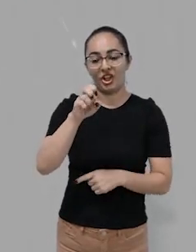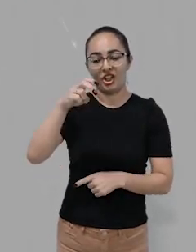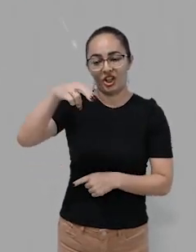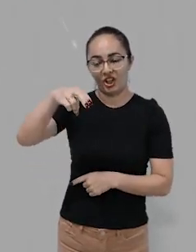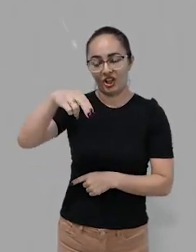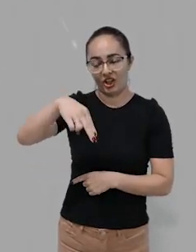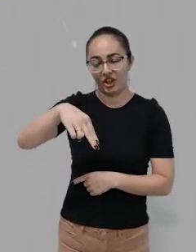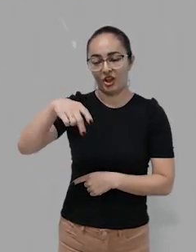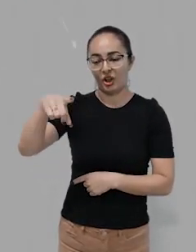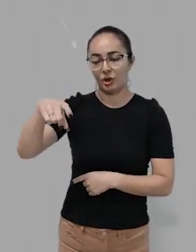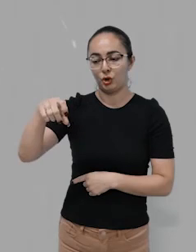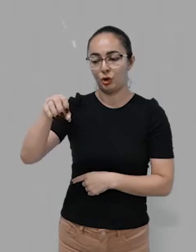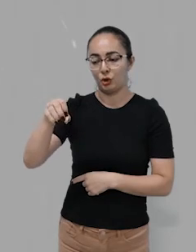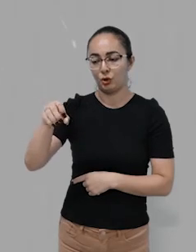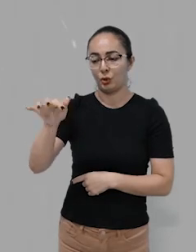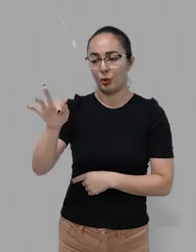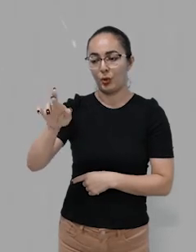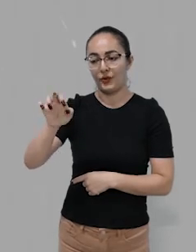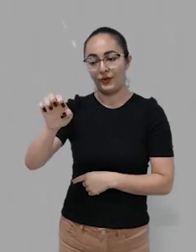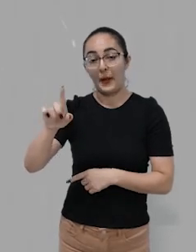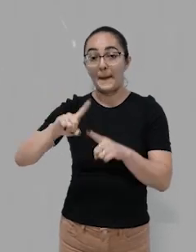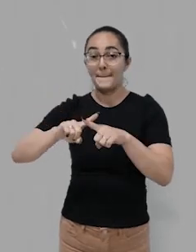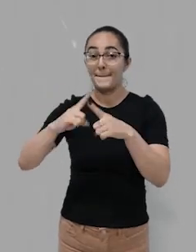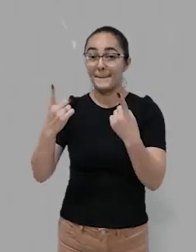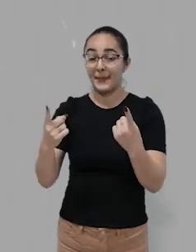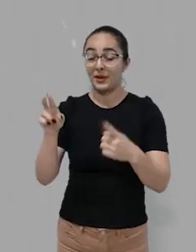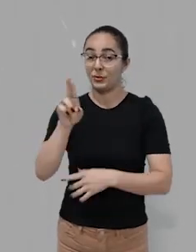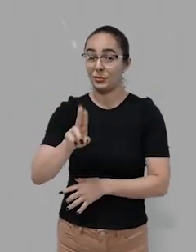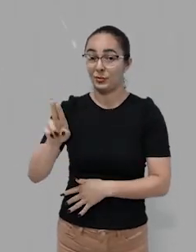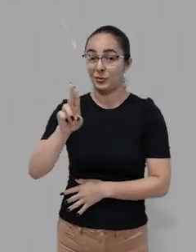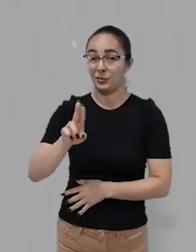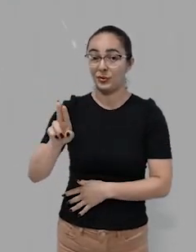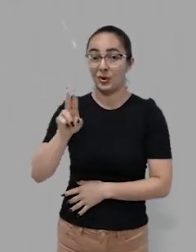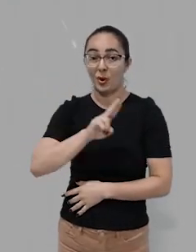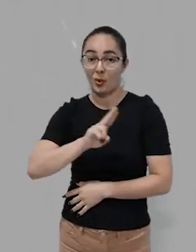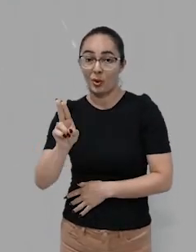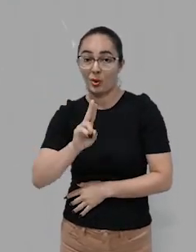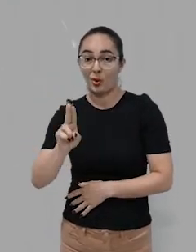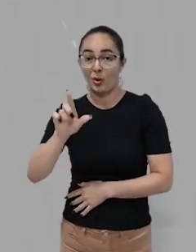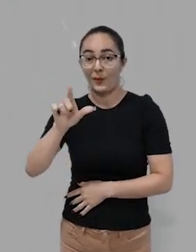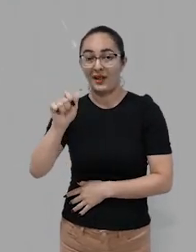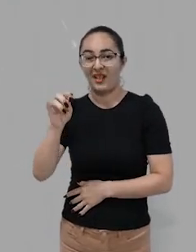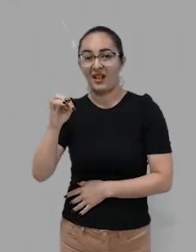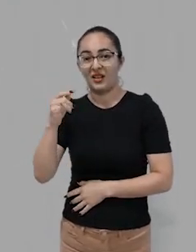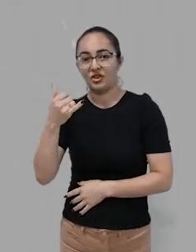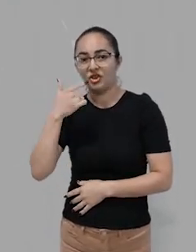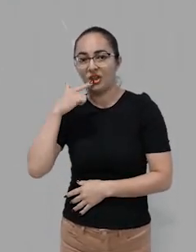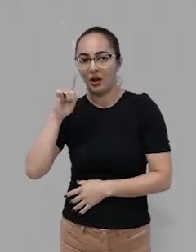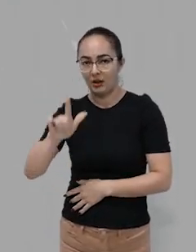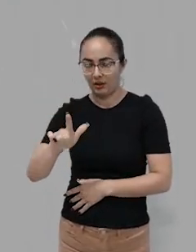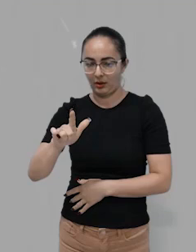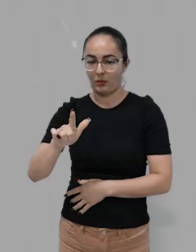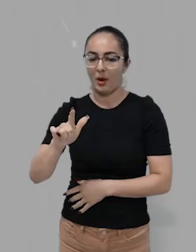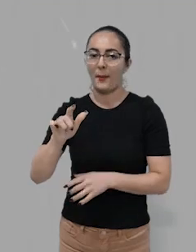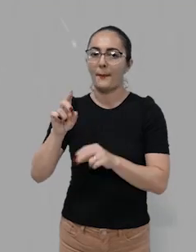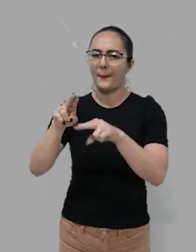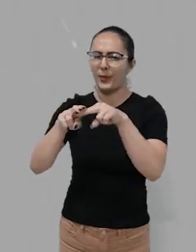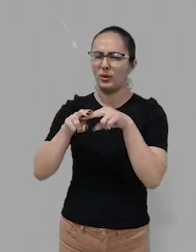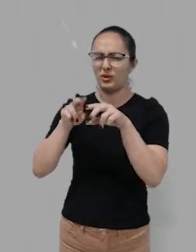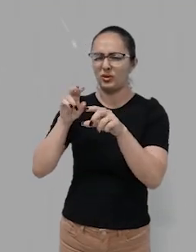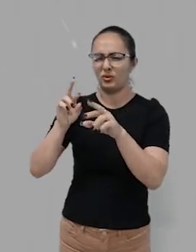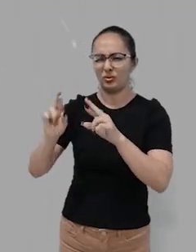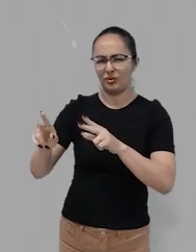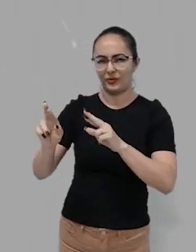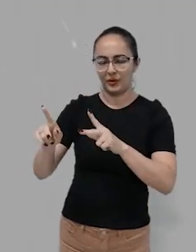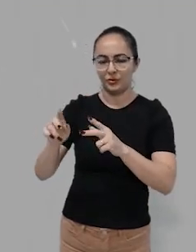em latim, sulfur. Ácido sulfídrico. HCN, esse grupo CN é o